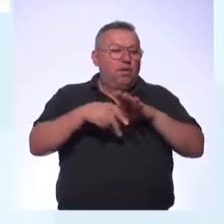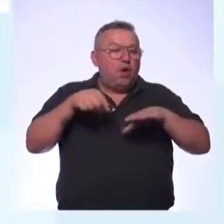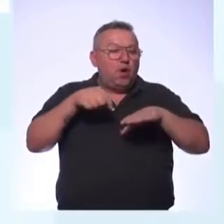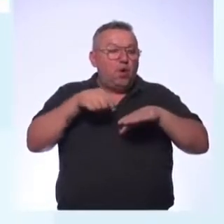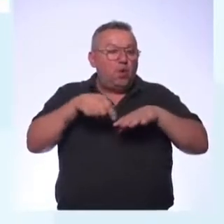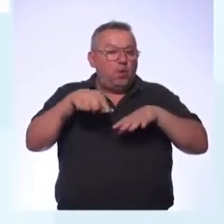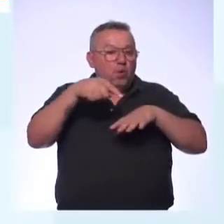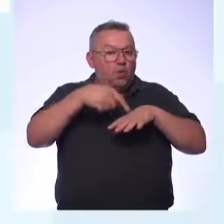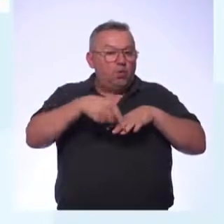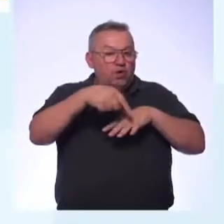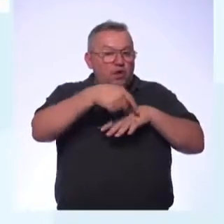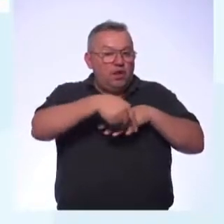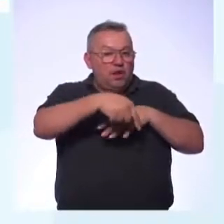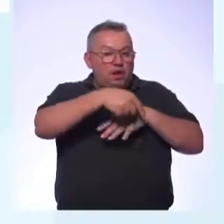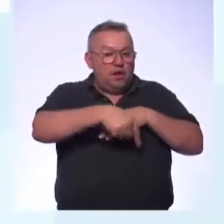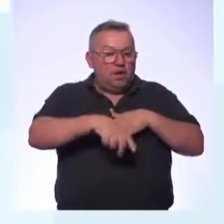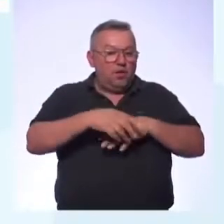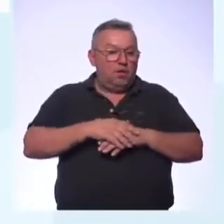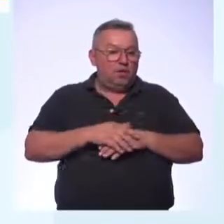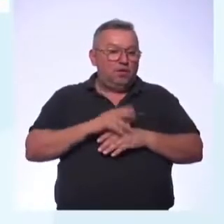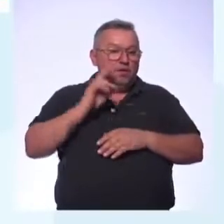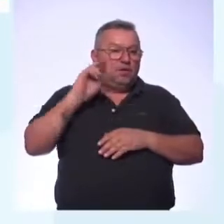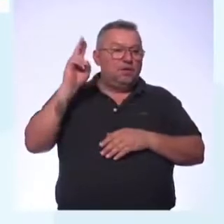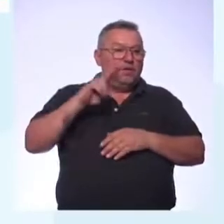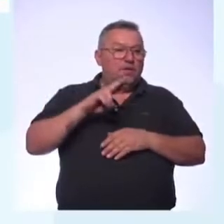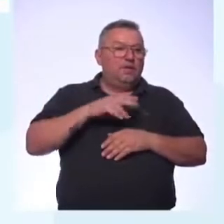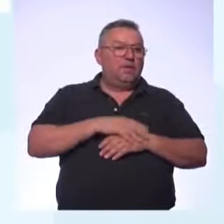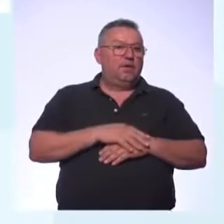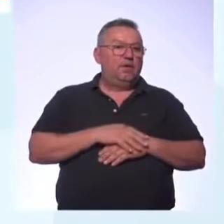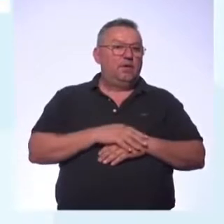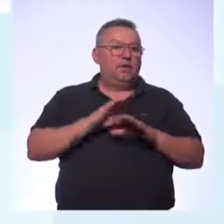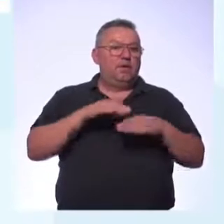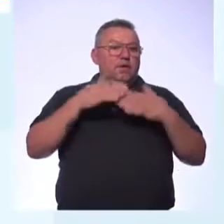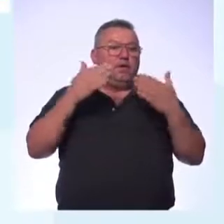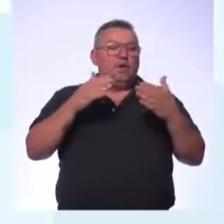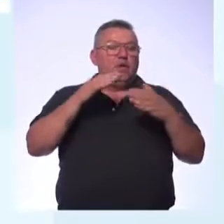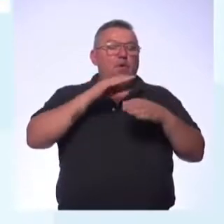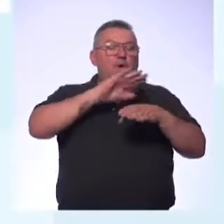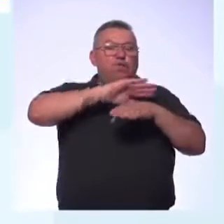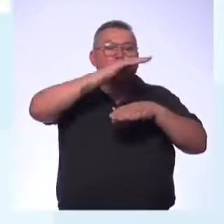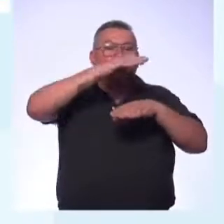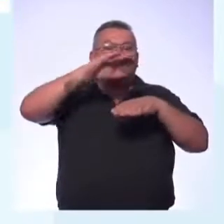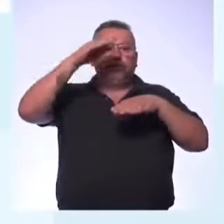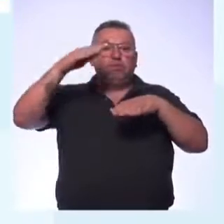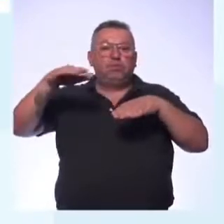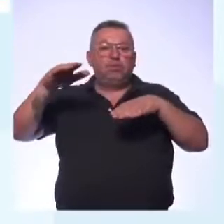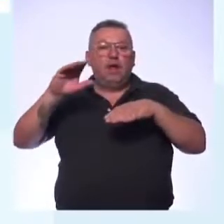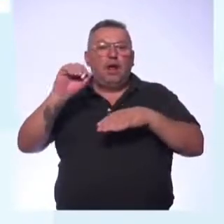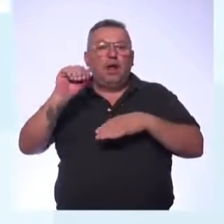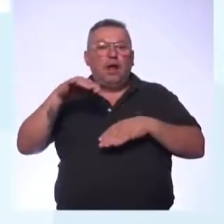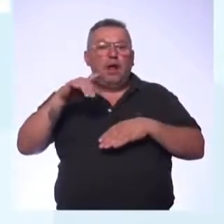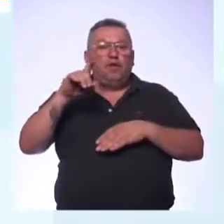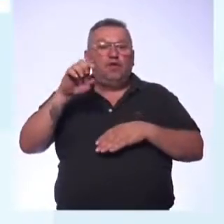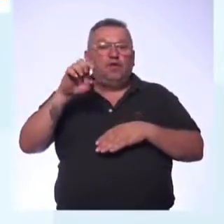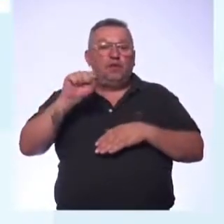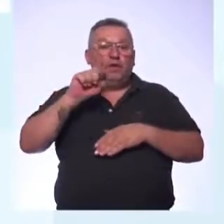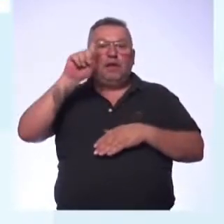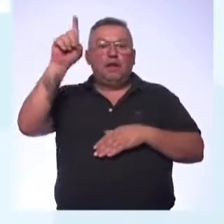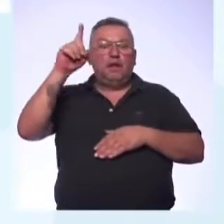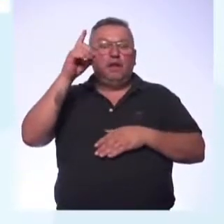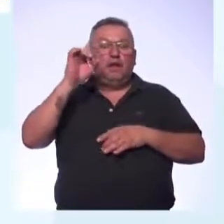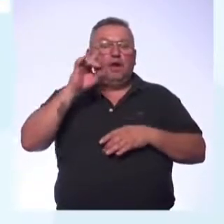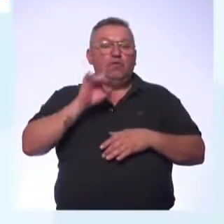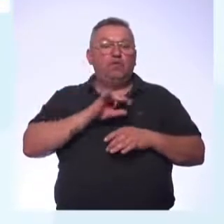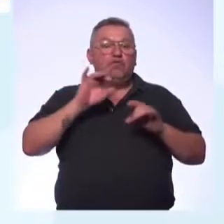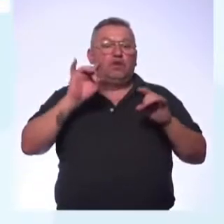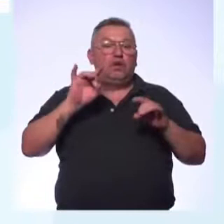Né? E aí tem a formação, ele até escreve aí, altiplano. Então, qual cordilheira é essa? É a Cordilheira dos Andes. Tá? A Cordilheira dos Andes